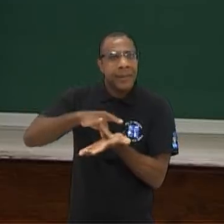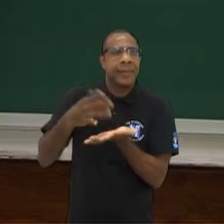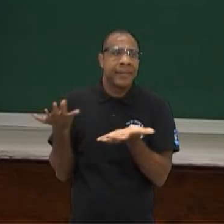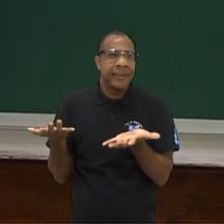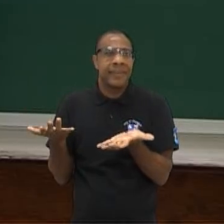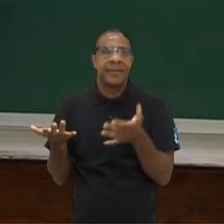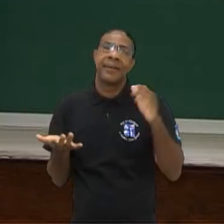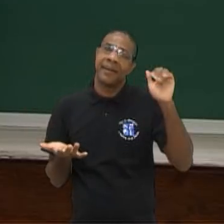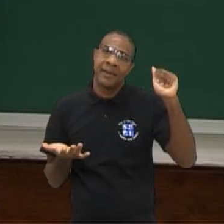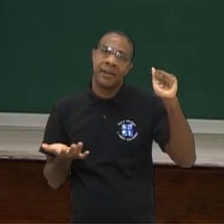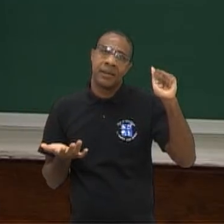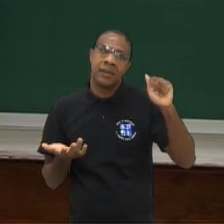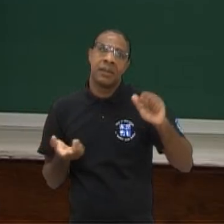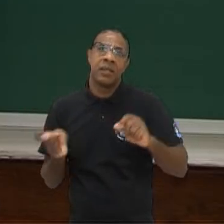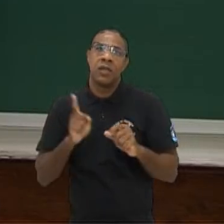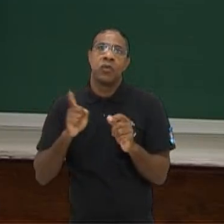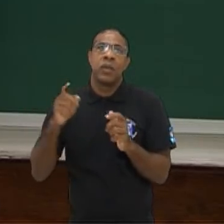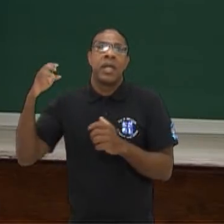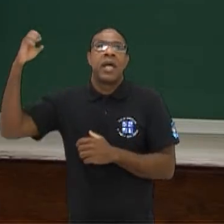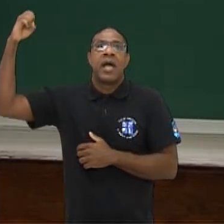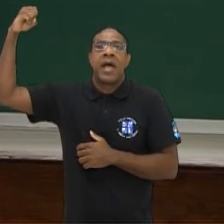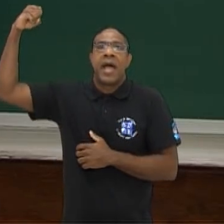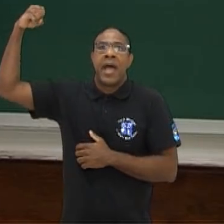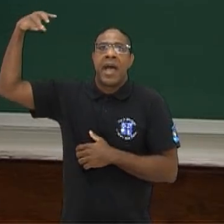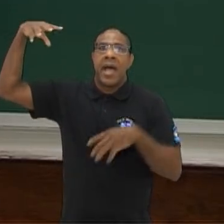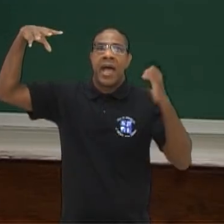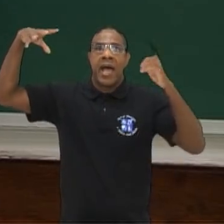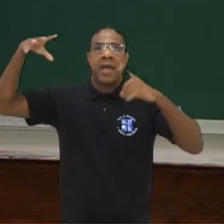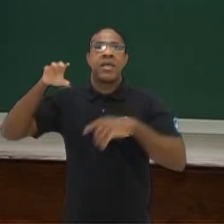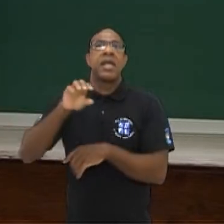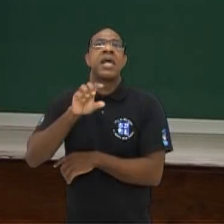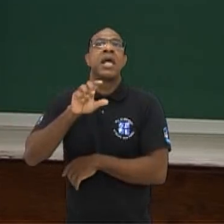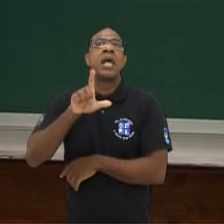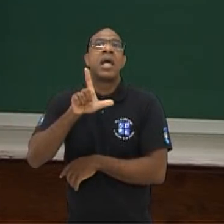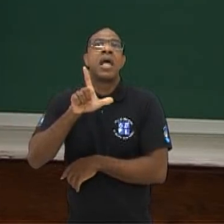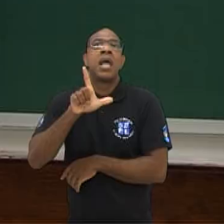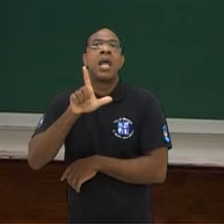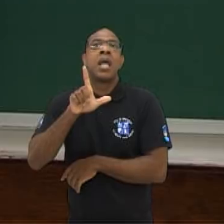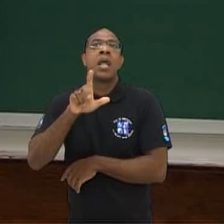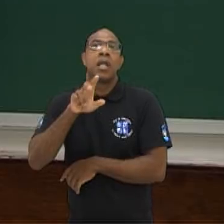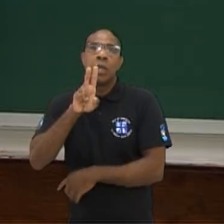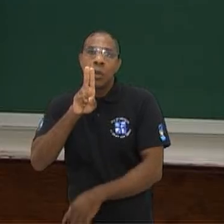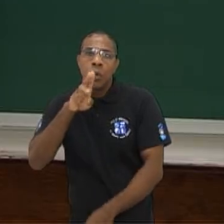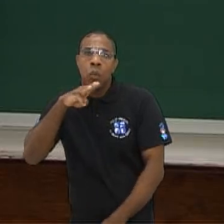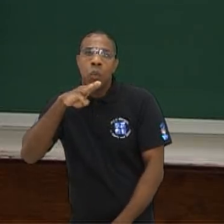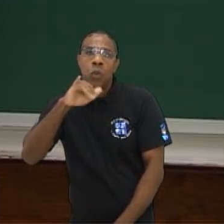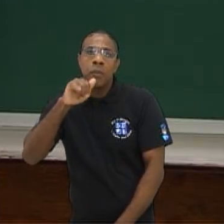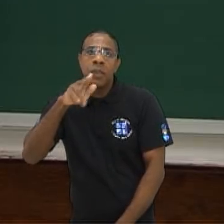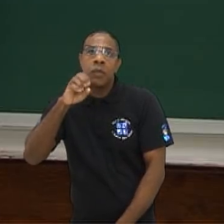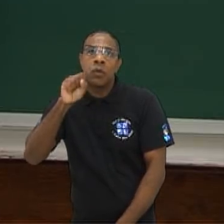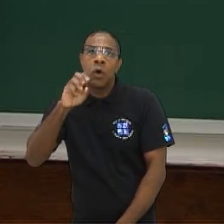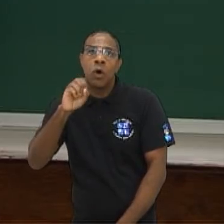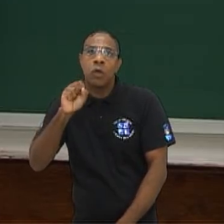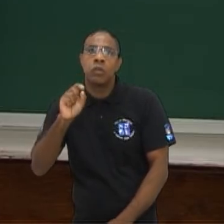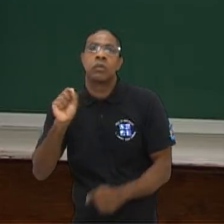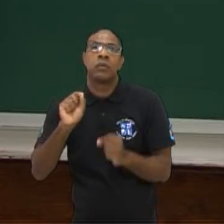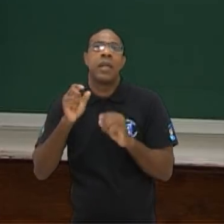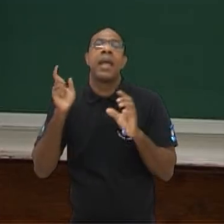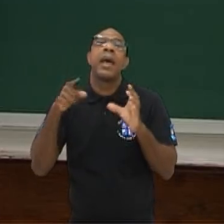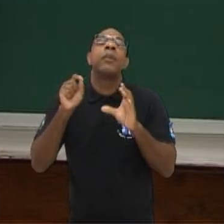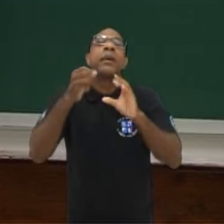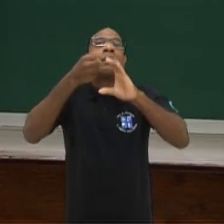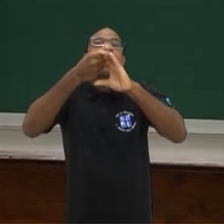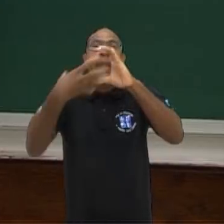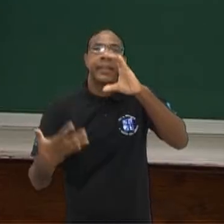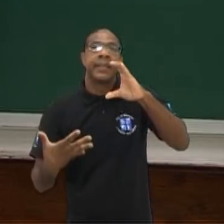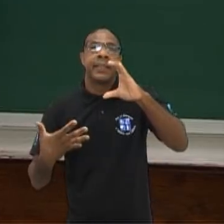não é a projeção dos raios luminosos que se cruzam, são os raios luminosos em si. E isso vai dar a caracterização de uma imagem que definimos como